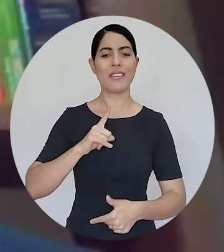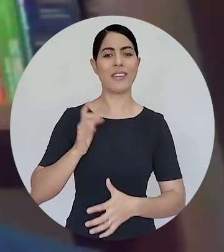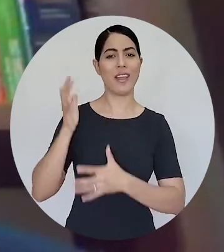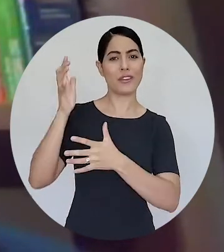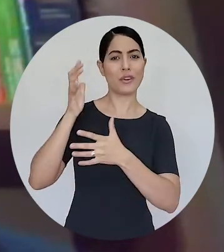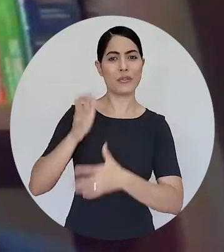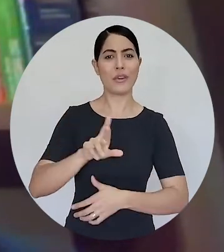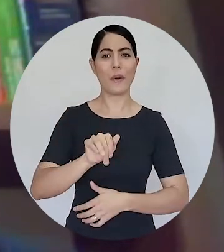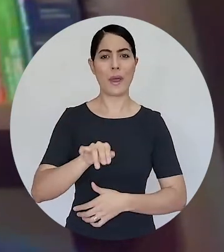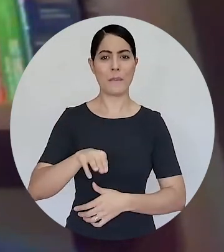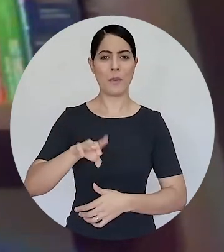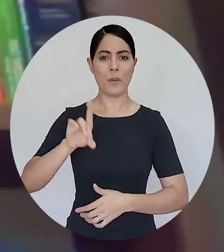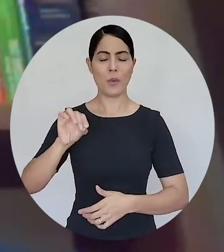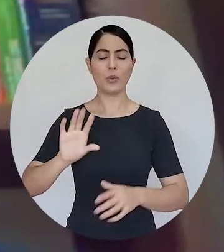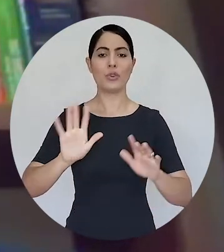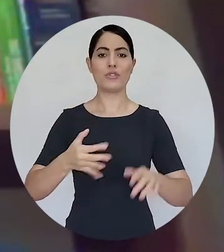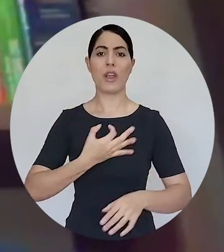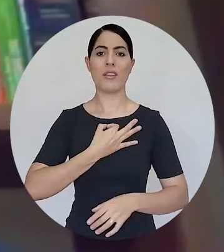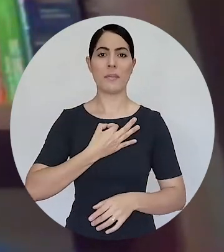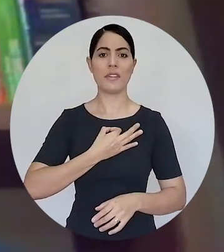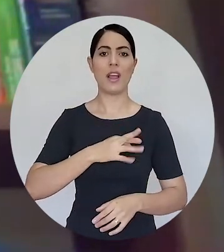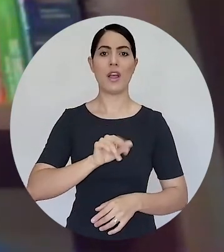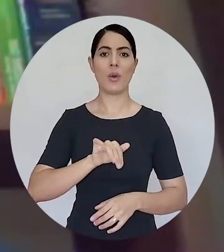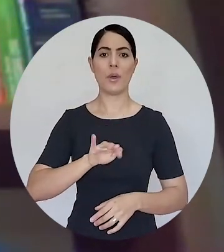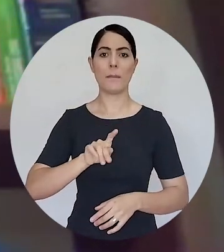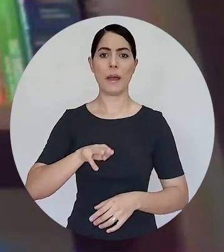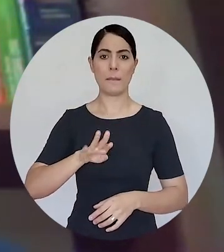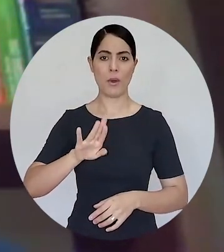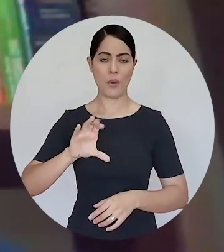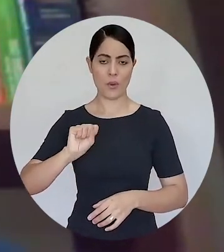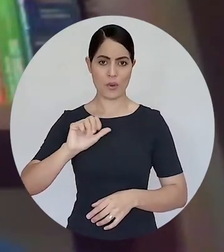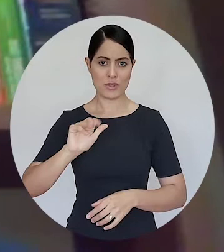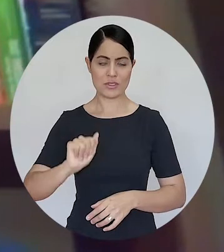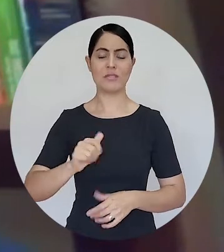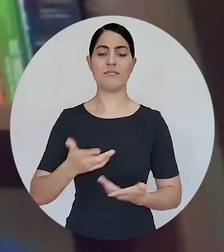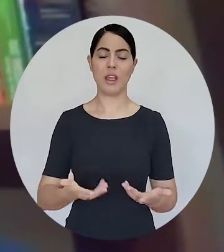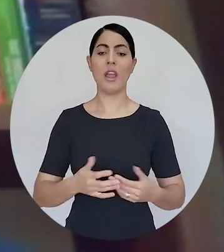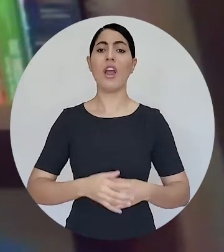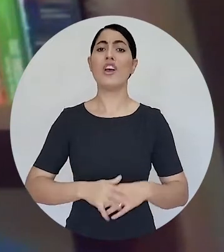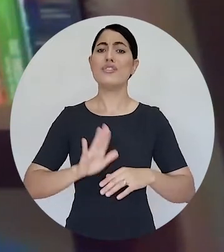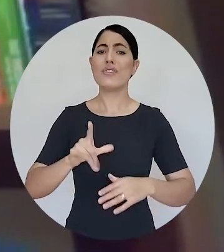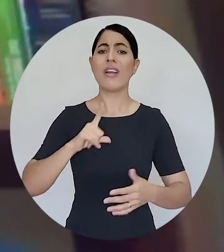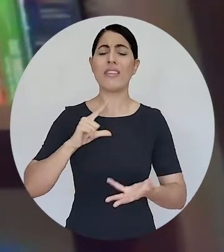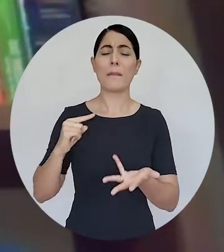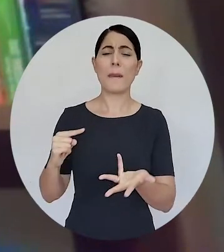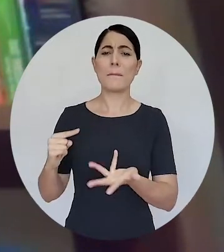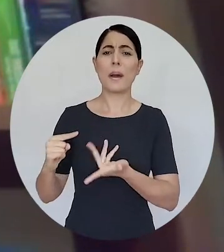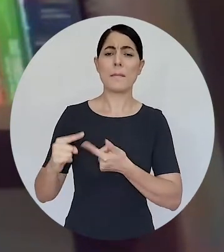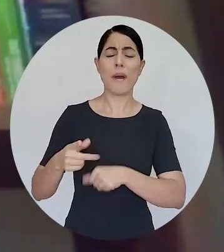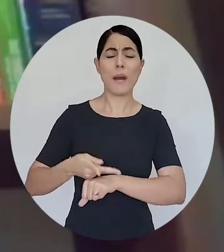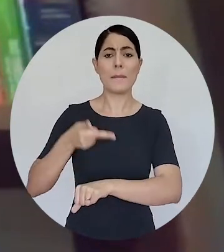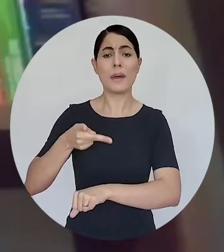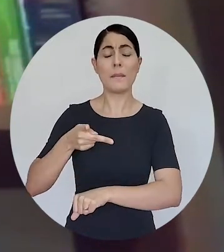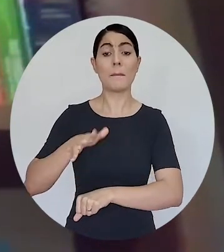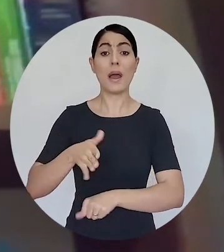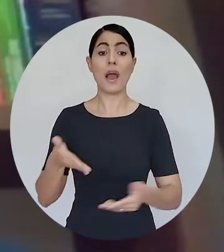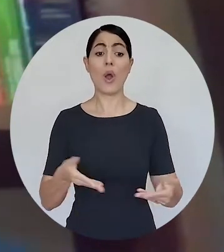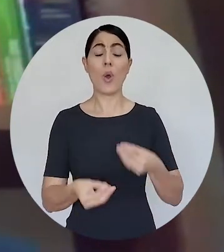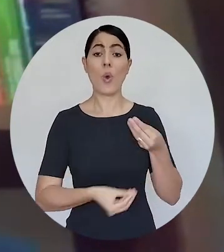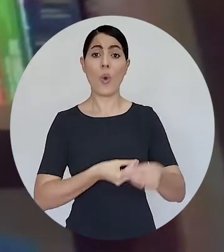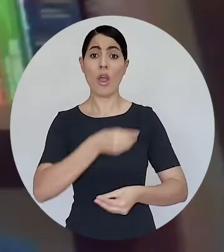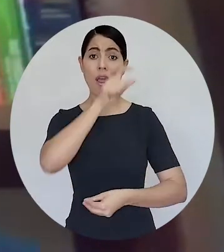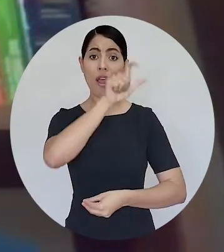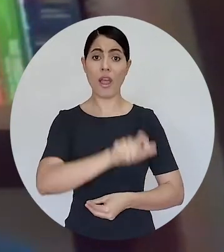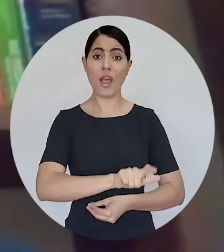Raimundo Faoro, nós temos a medalha Rui Barbosa, do nosso patrono, e essa ideia de